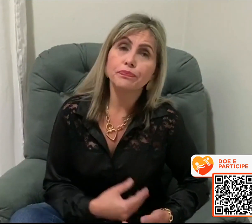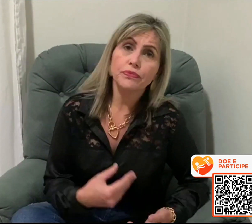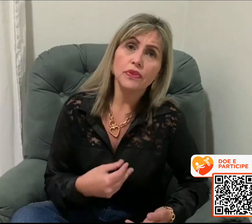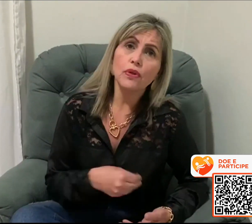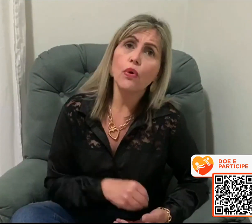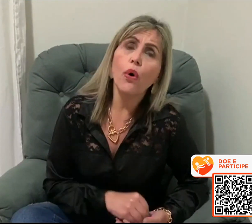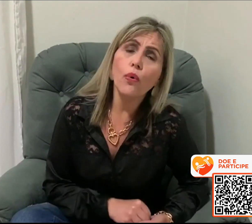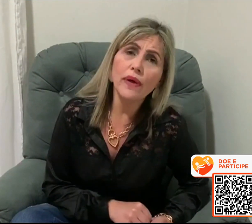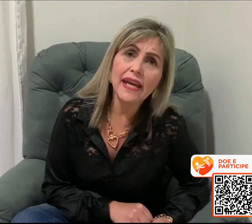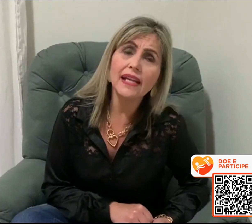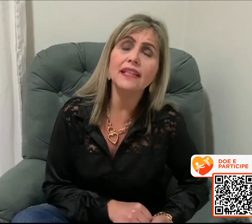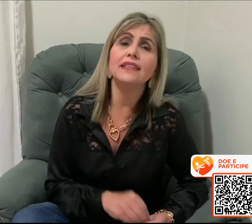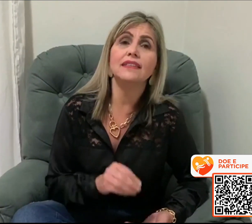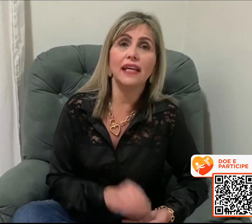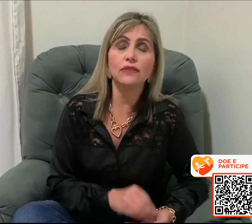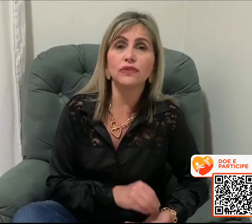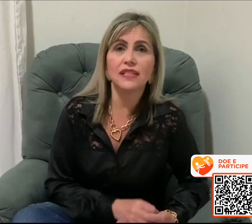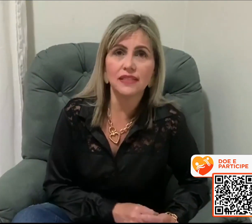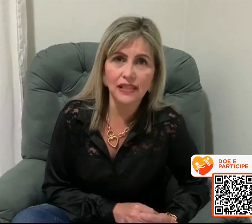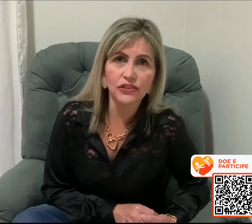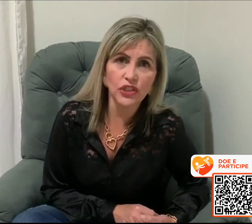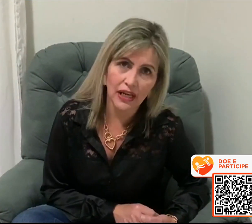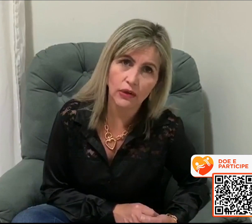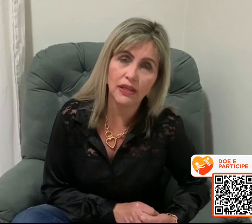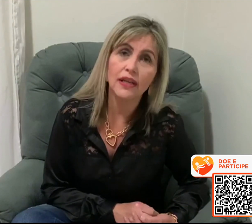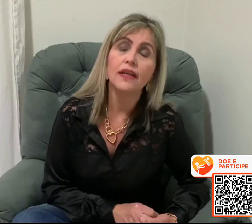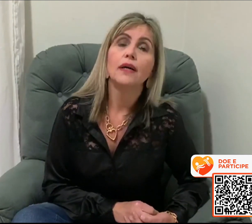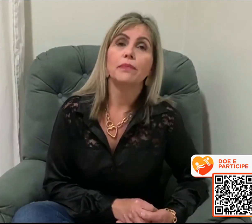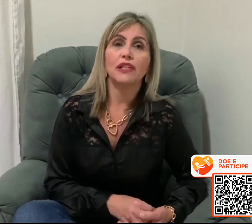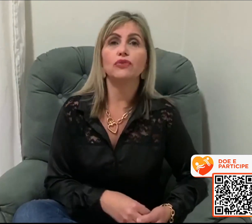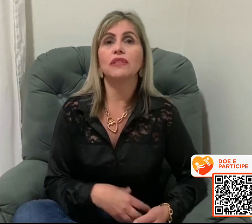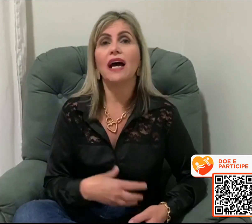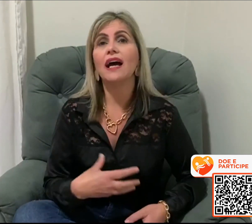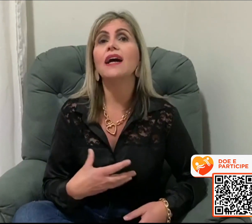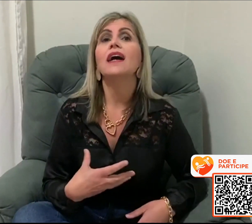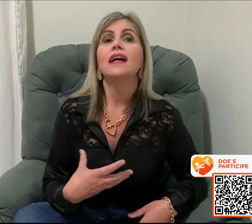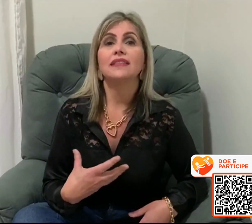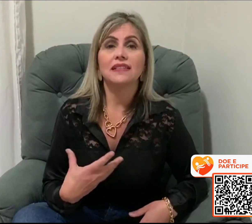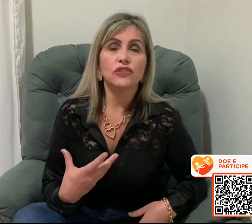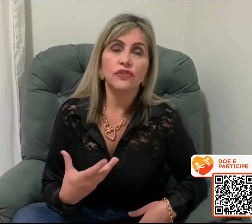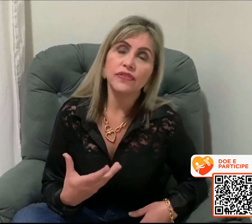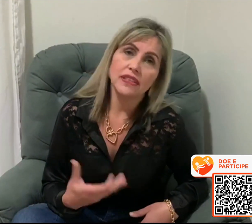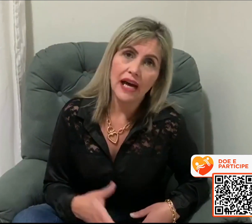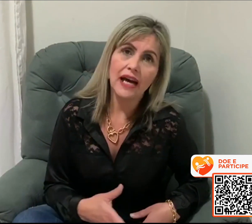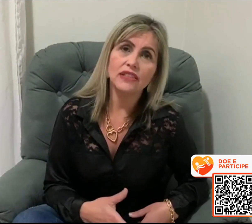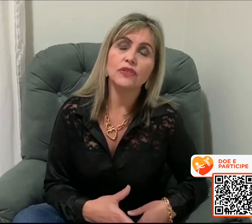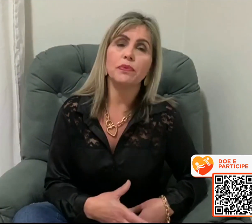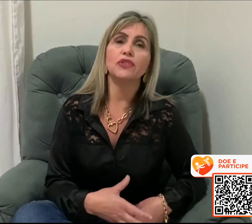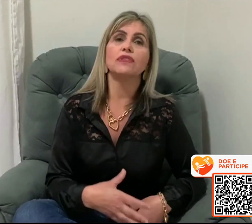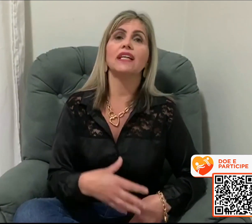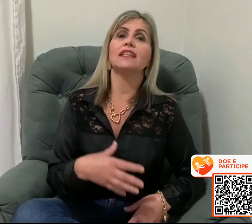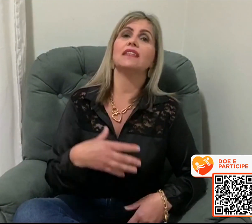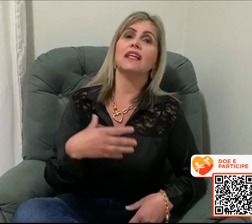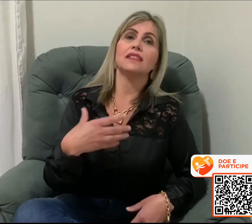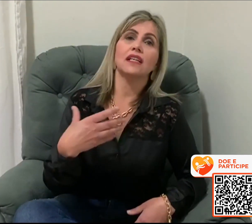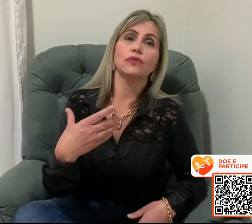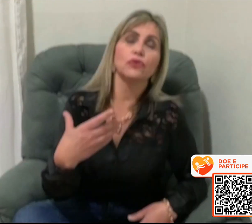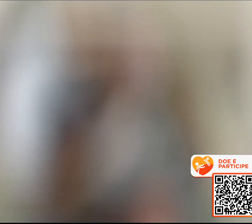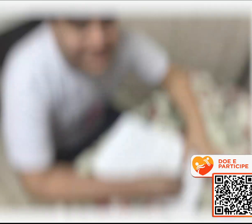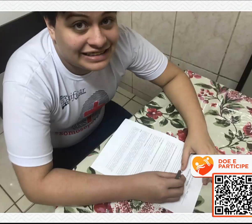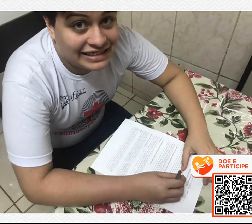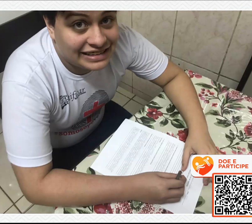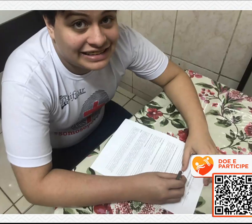especializado com ele dentro da sala de aula para ajudar nas atividades, para ajudar na